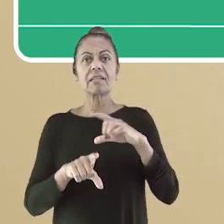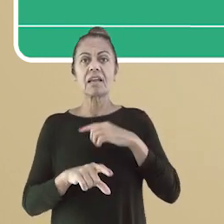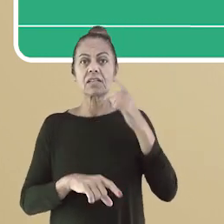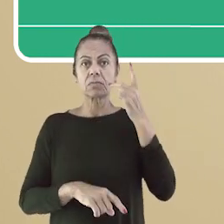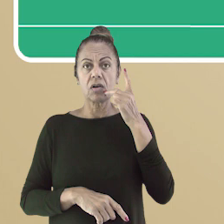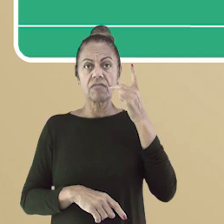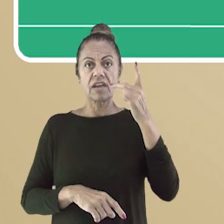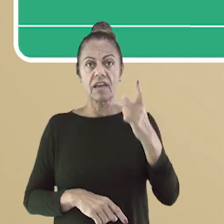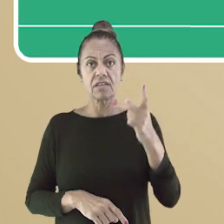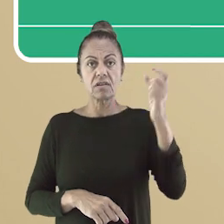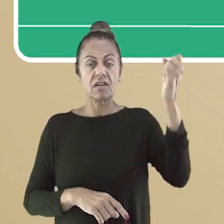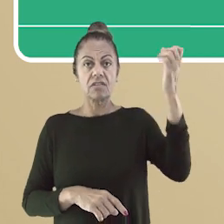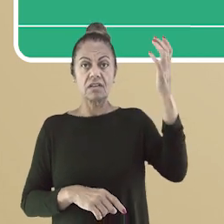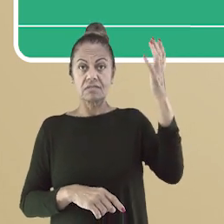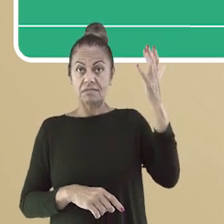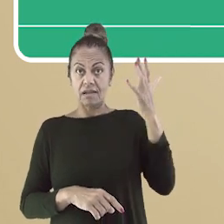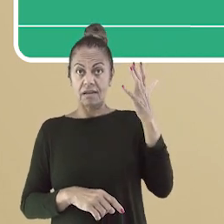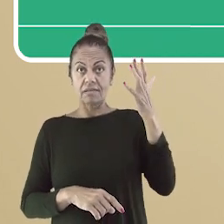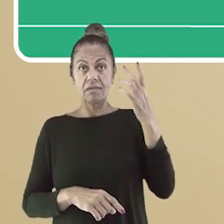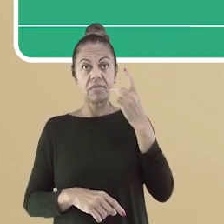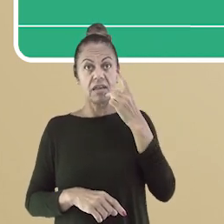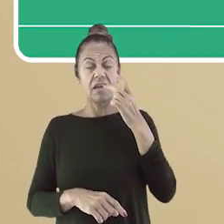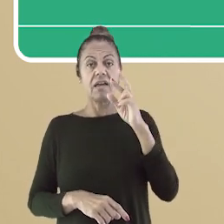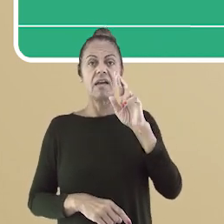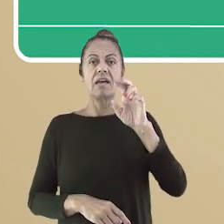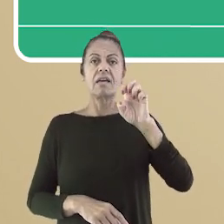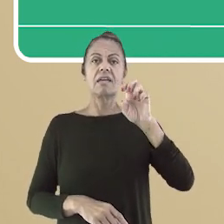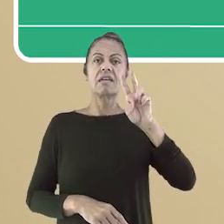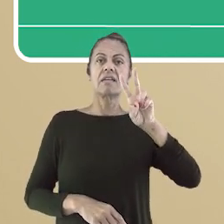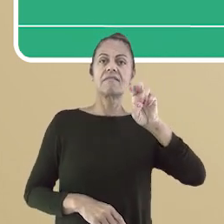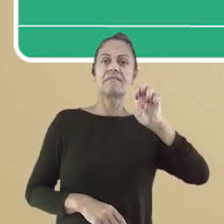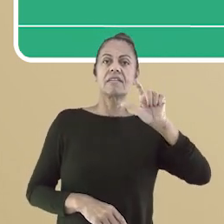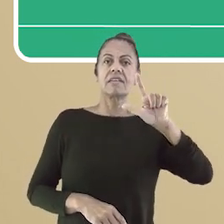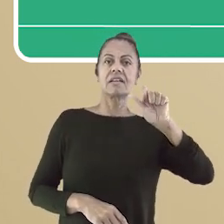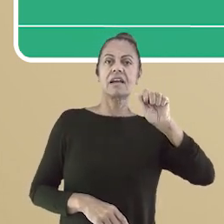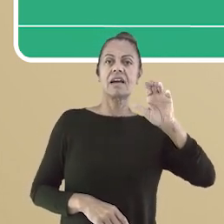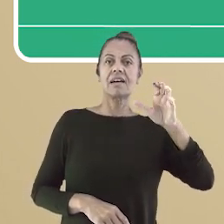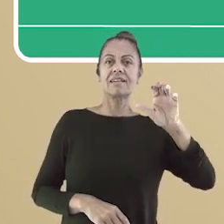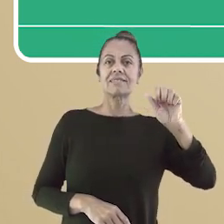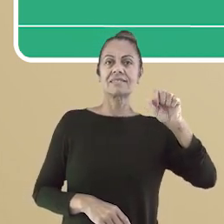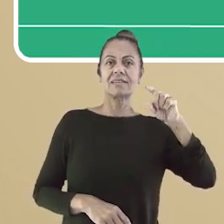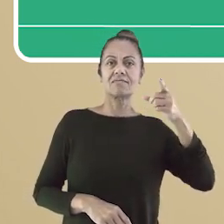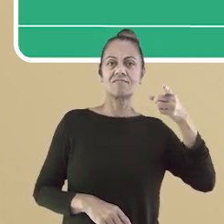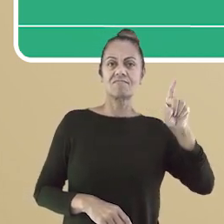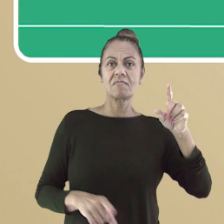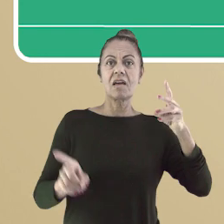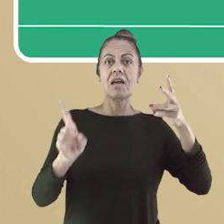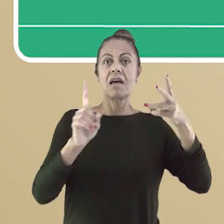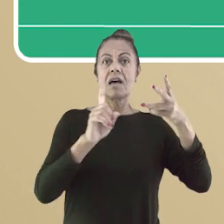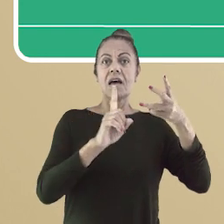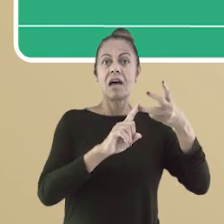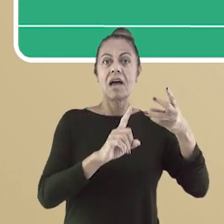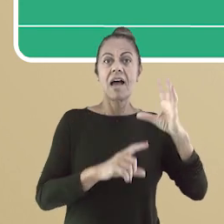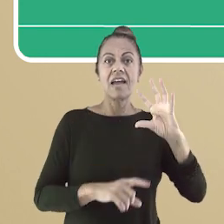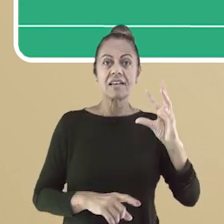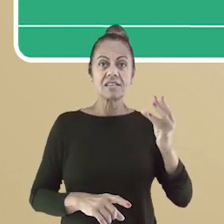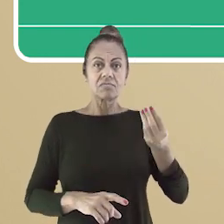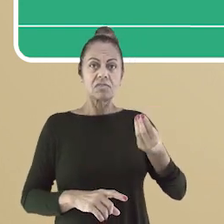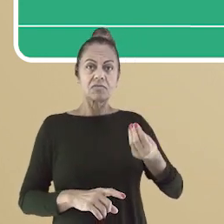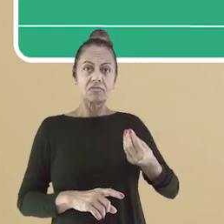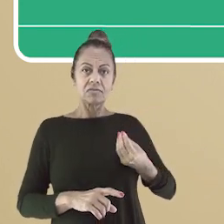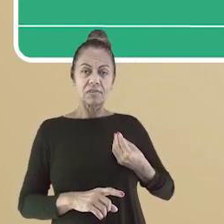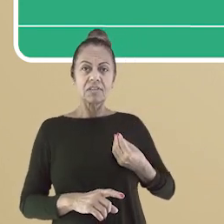conhecimento. As proféticas ou reveladas, que surgem de uma profecia ou revelação.